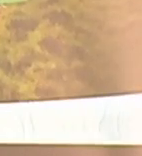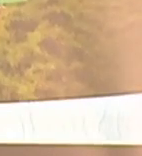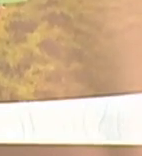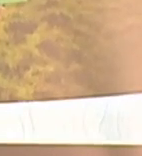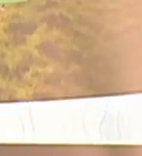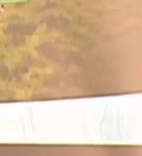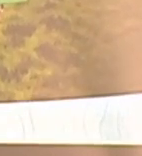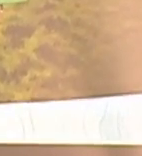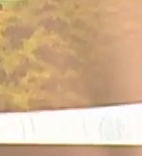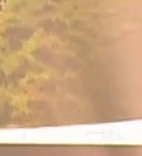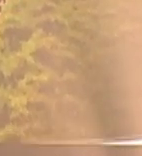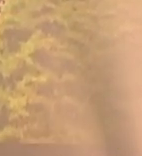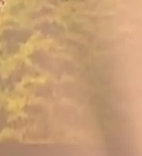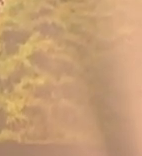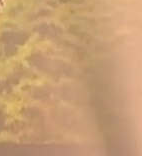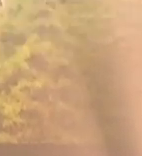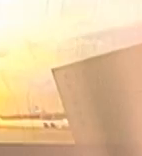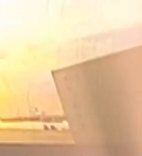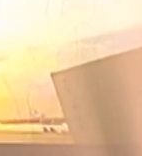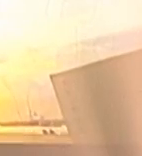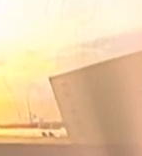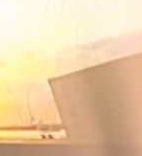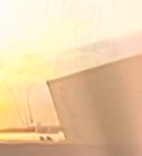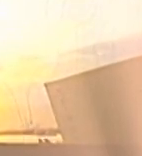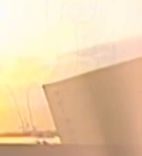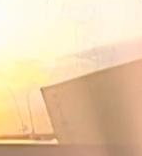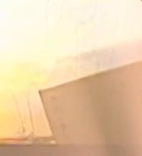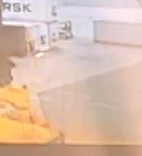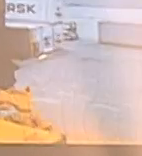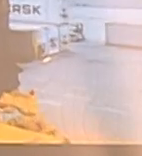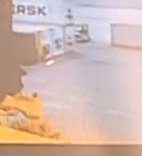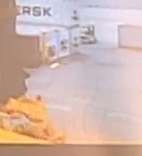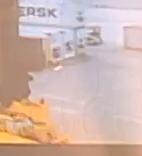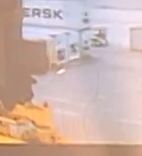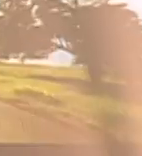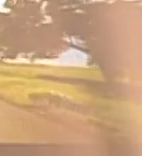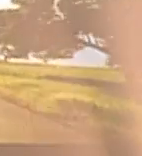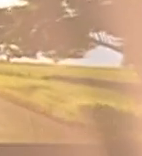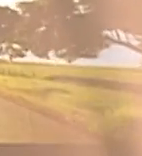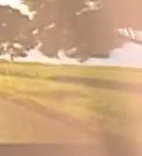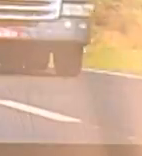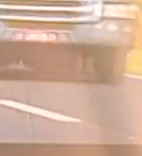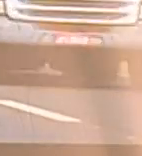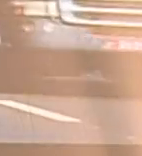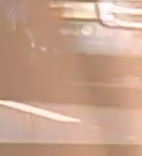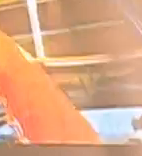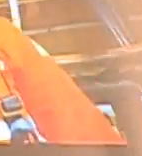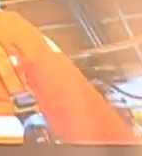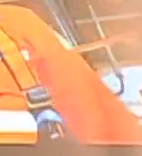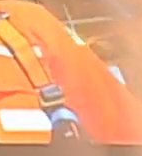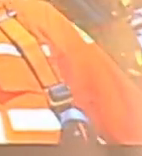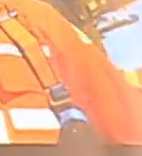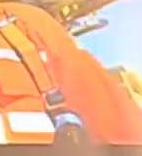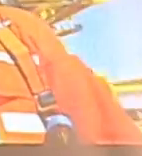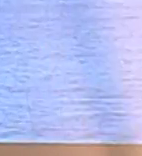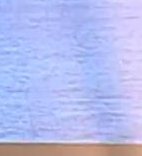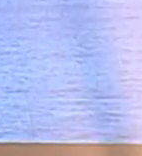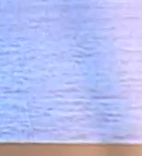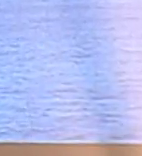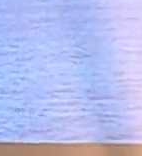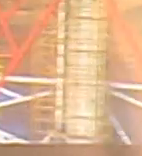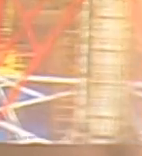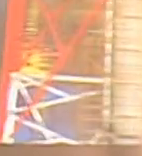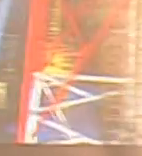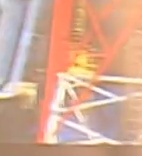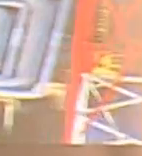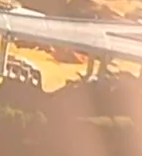Os investimentos em logística do PAC 2 são fundamentais para baixar o custo de produção e elevar a competitividade dos